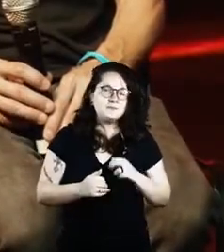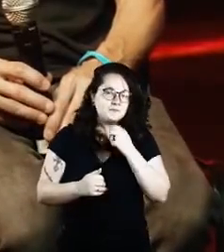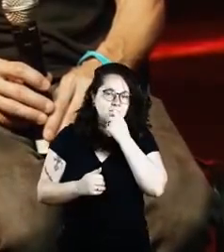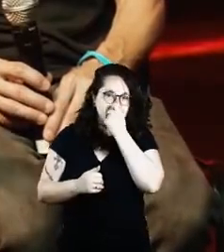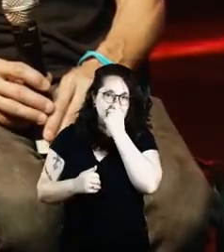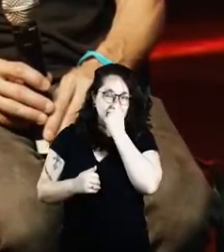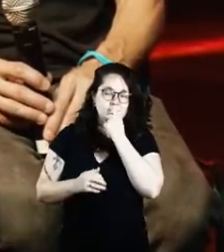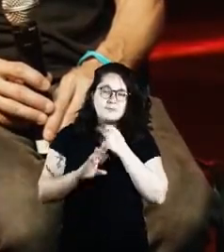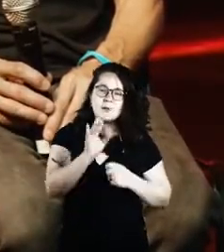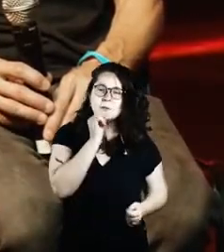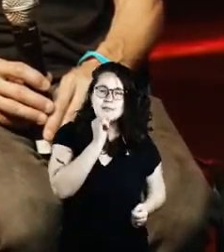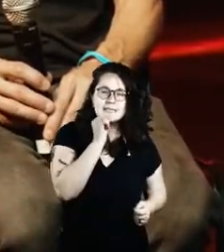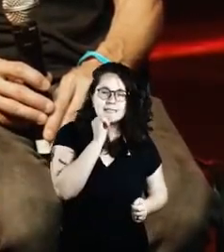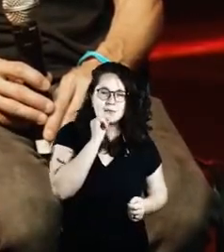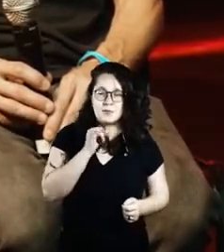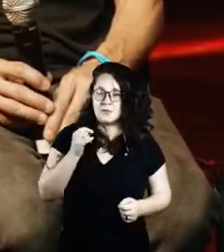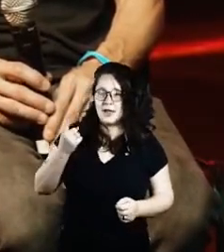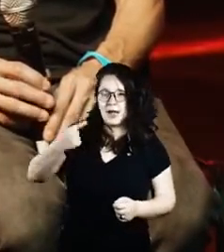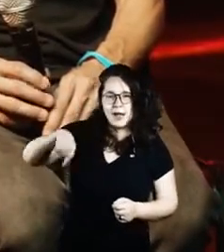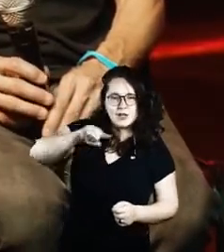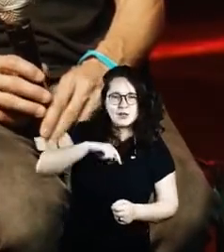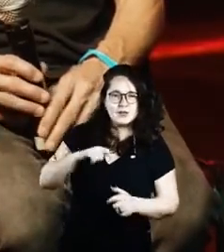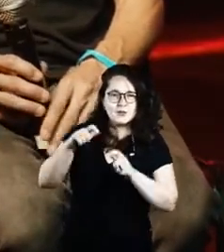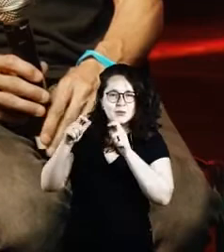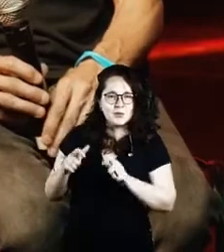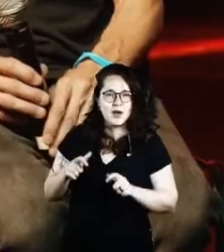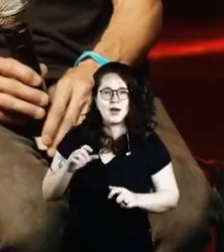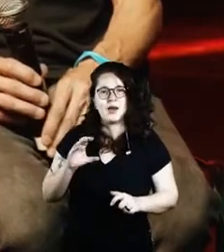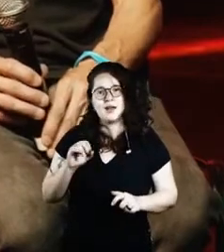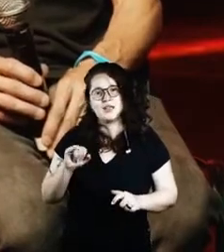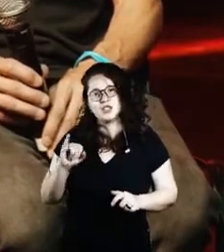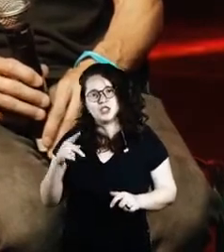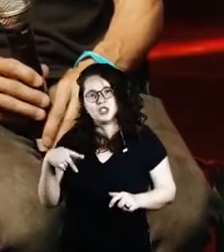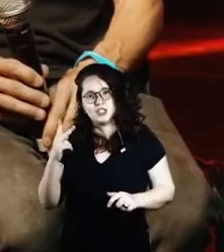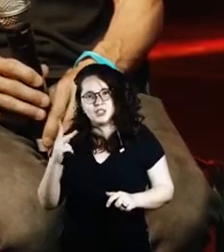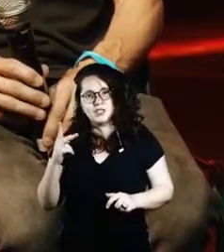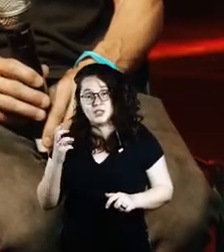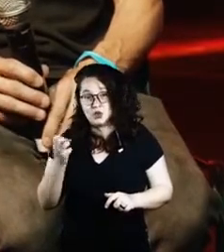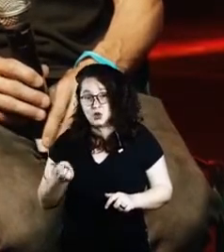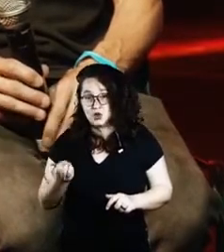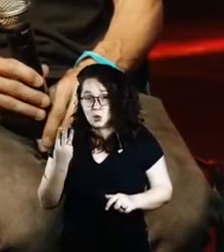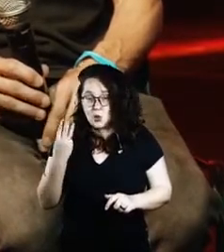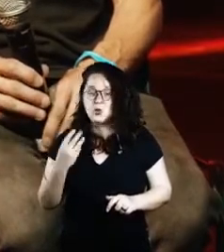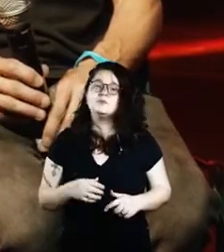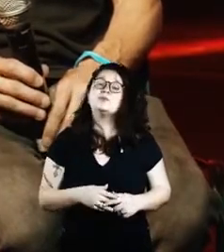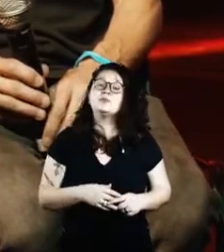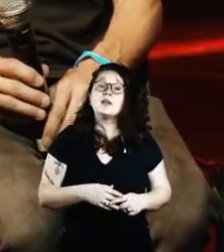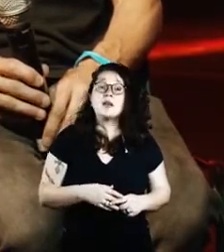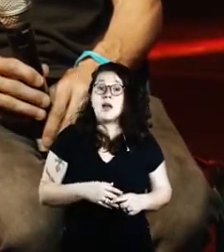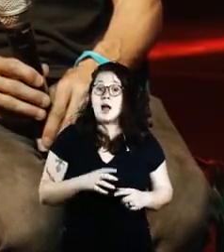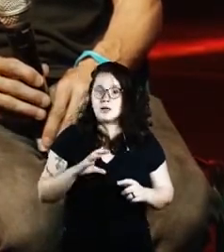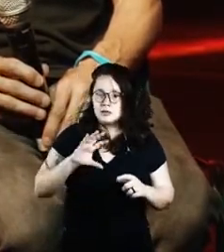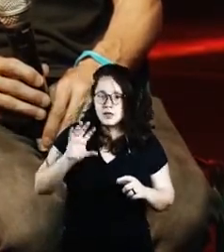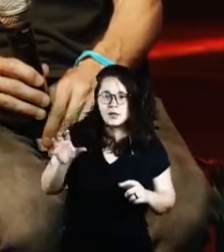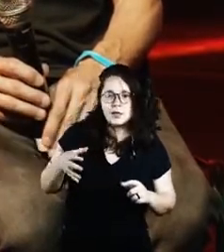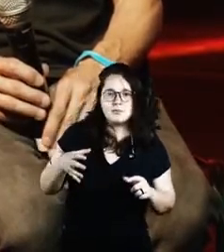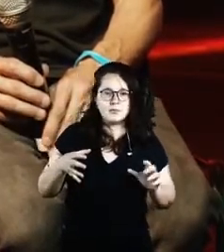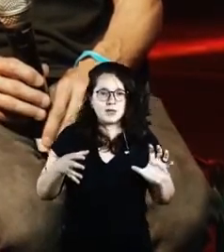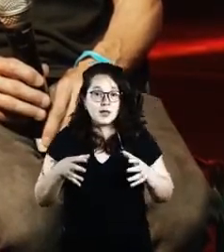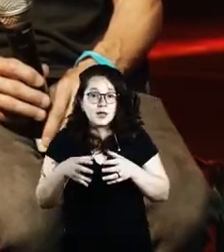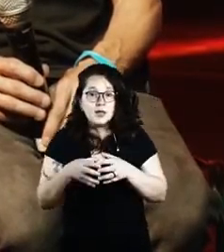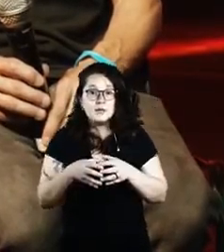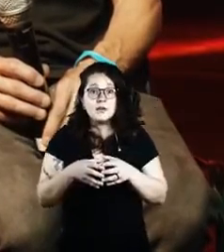Por exemplo, nós, da Chic Show e entre Somebody Love e todas as equipes, nós já estamos fazendo baile para a